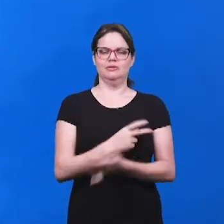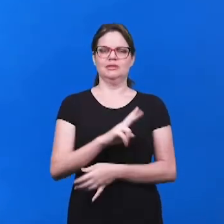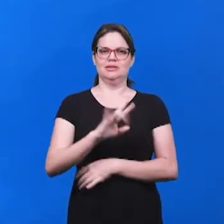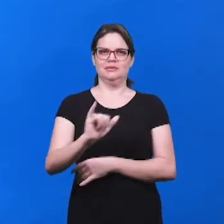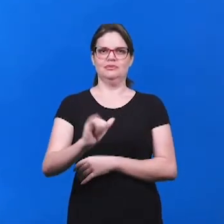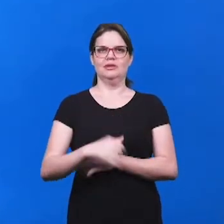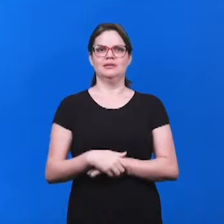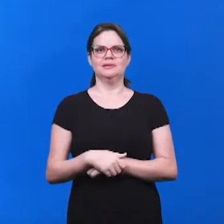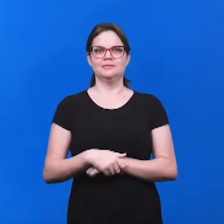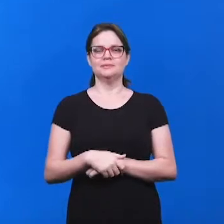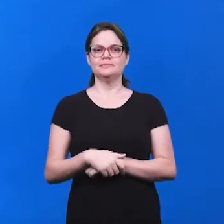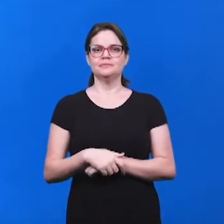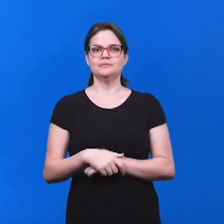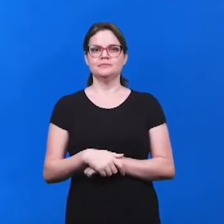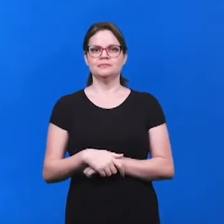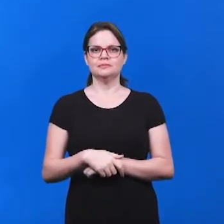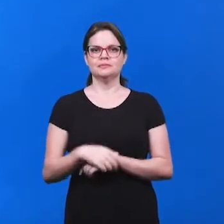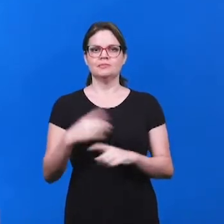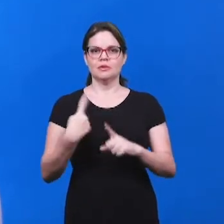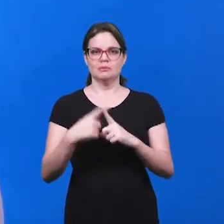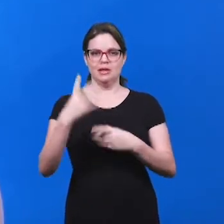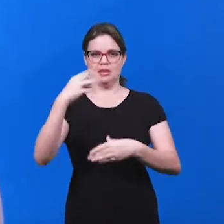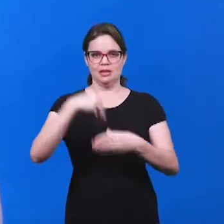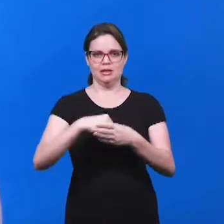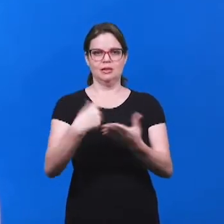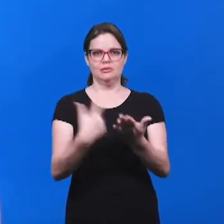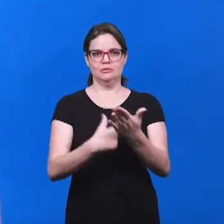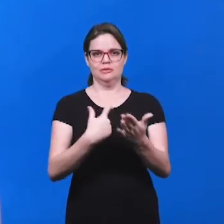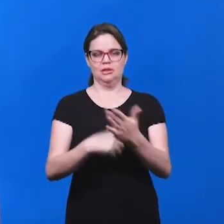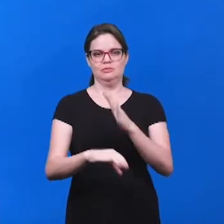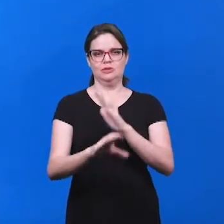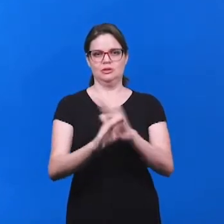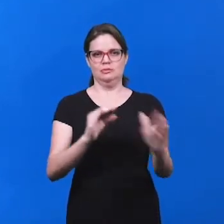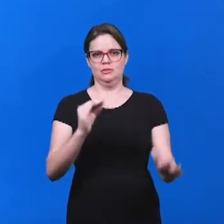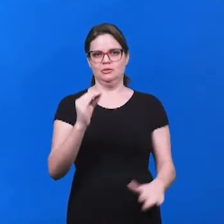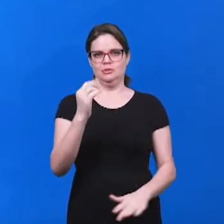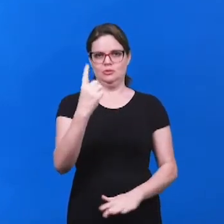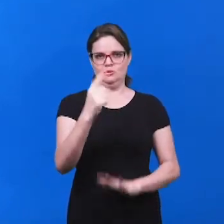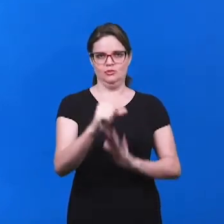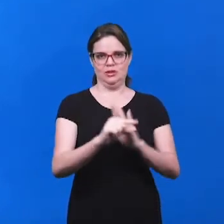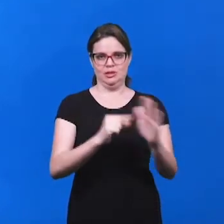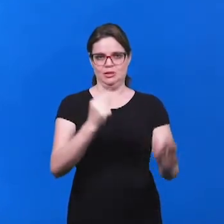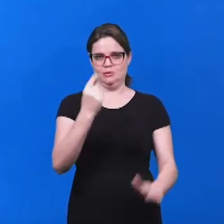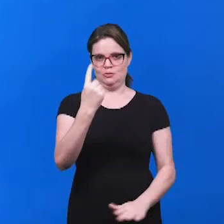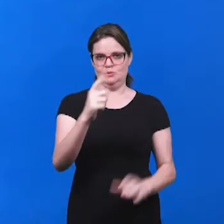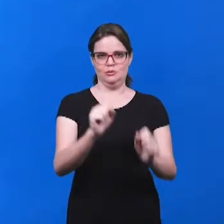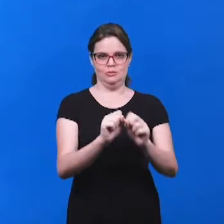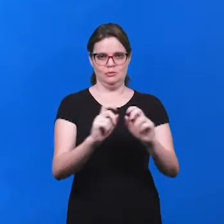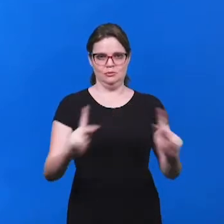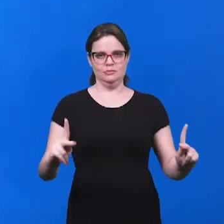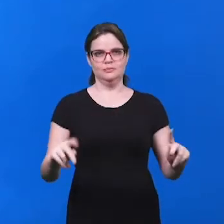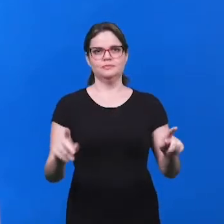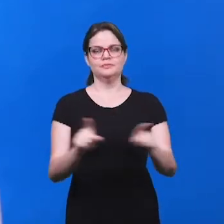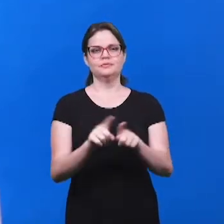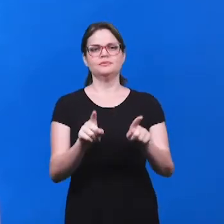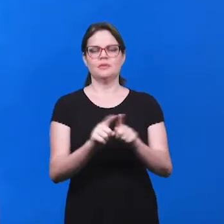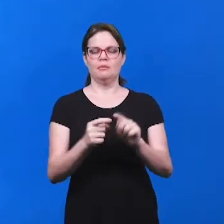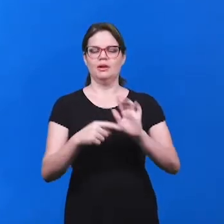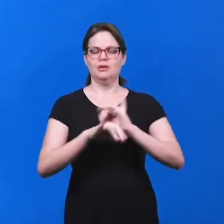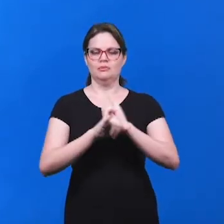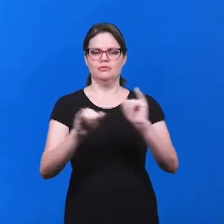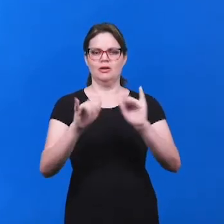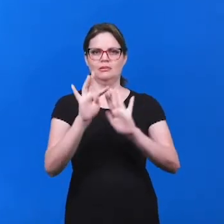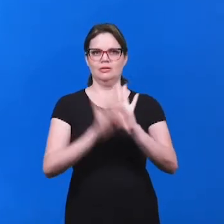acontecer, elas estão registradas em Apocalipse capítulo 1, no versículo 1. Ele cita também o texto. Da mesma maneira,